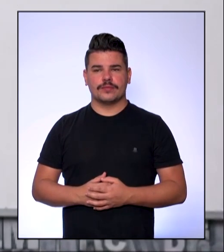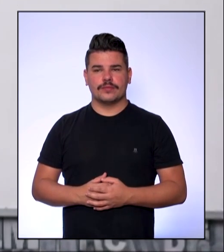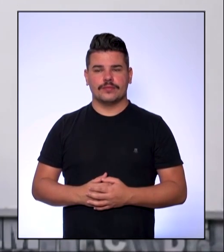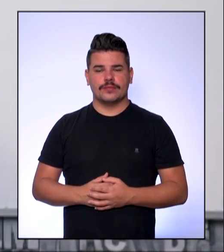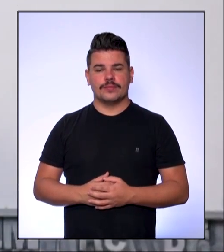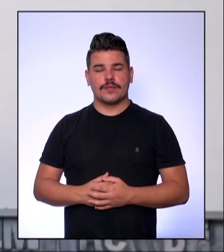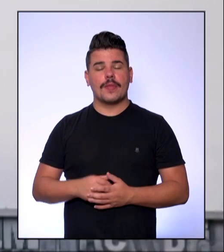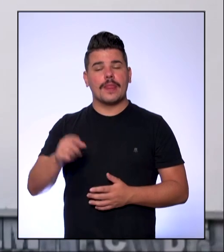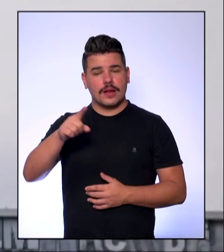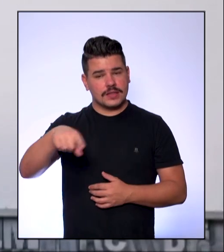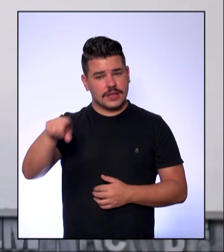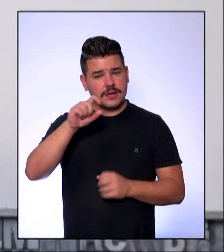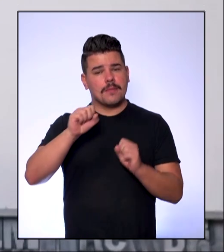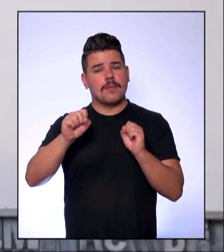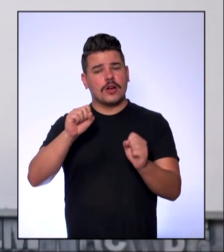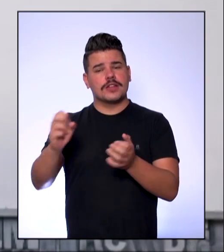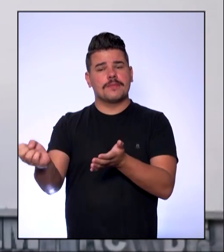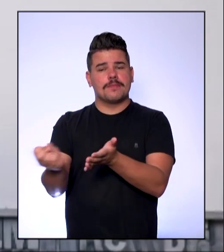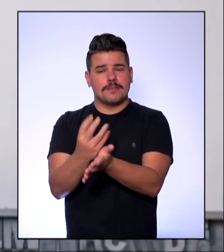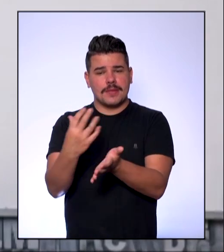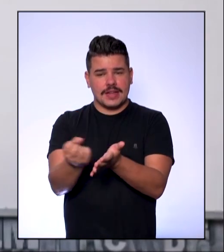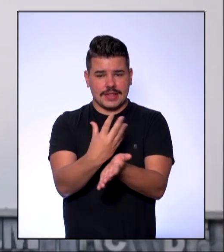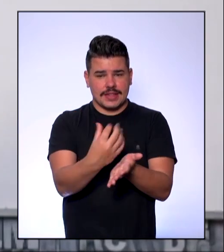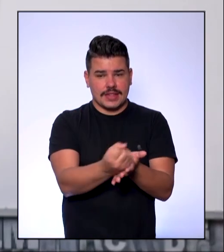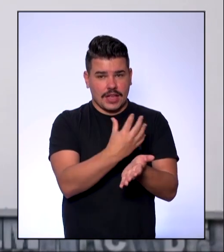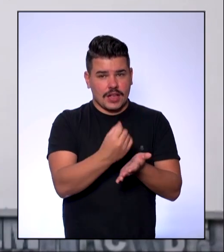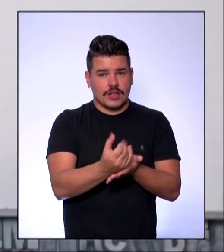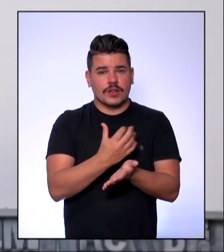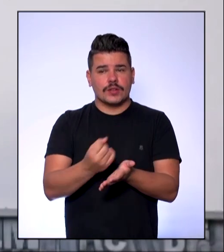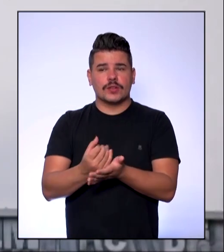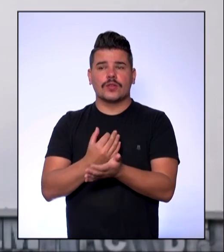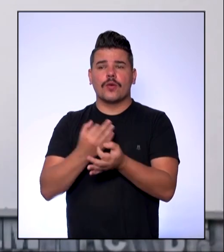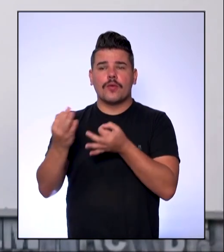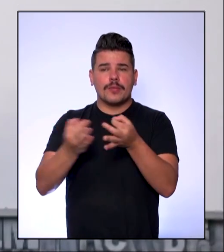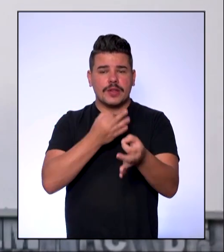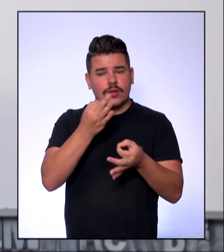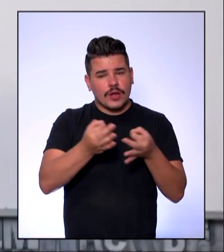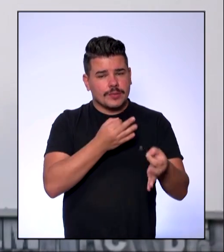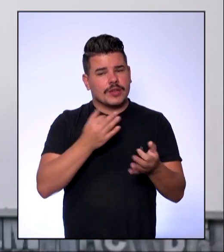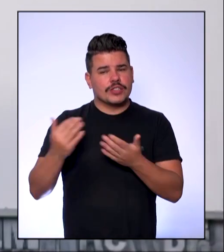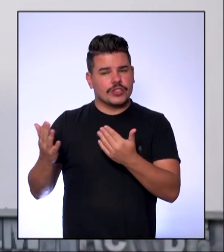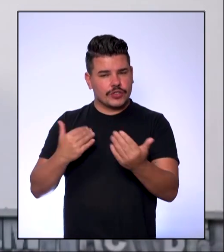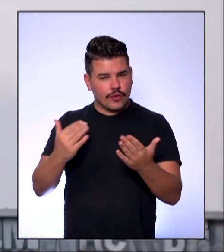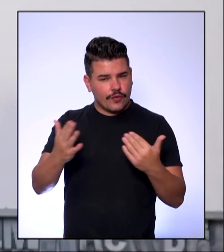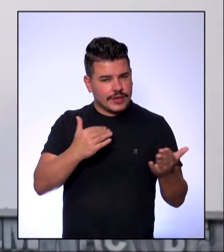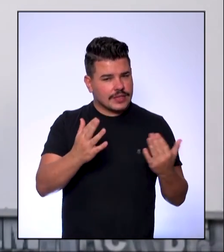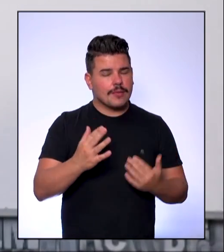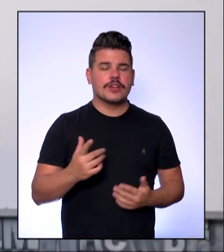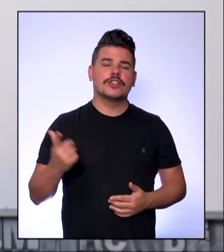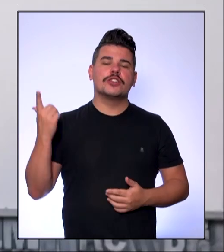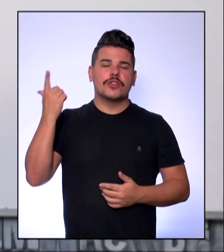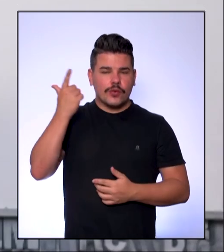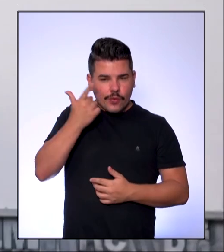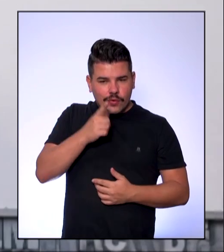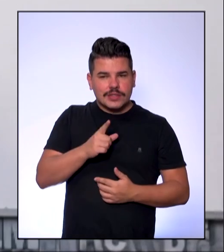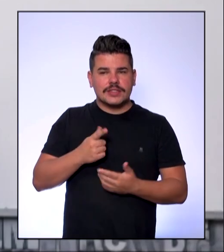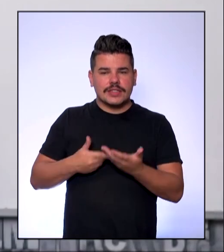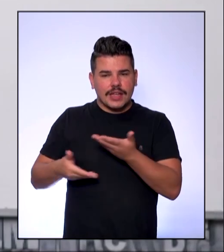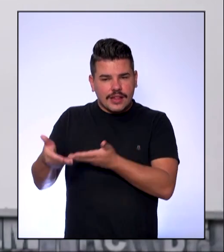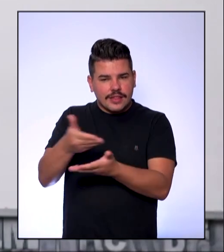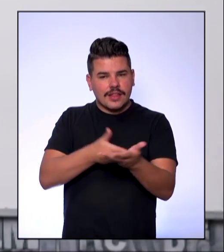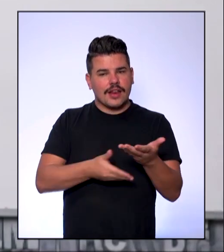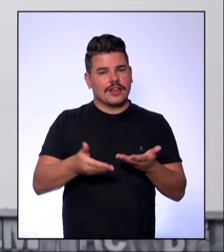vão mandando os comentários, ainda vai dar tempo de ver mais uma vez o nosso bate-papo aqui para a gente poder interagir